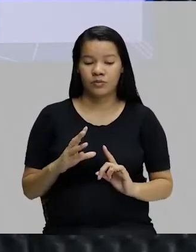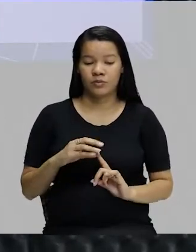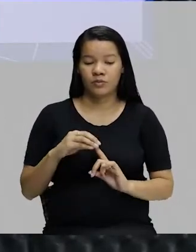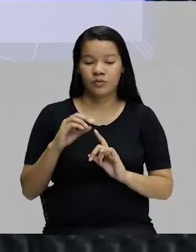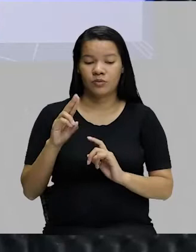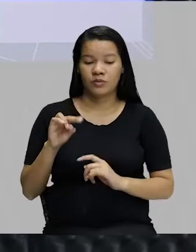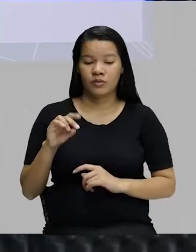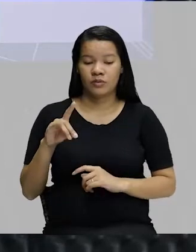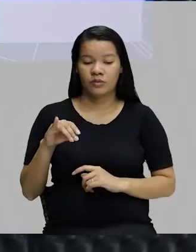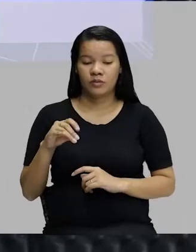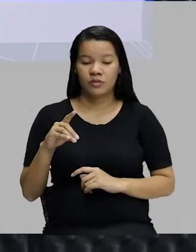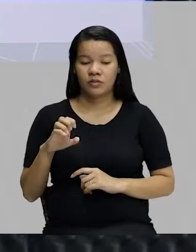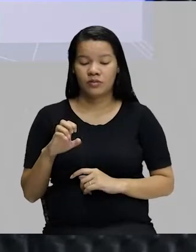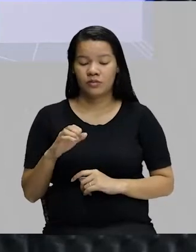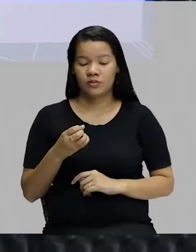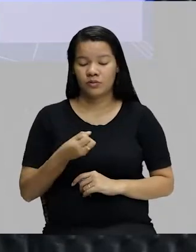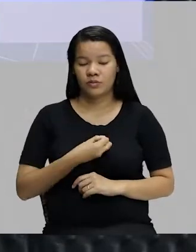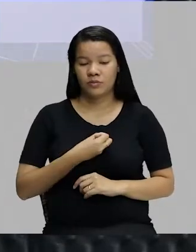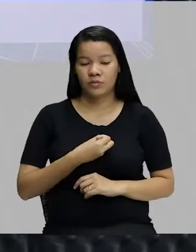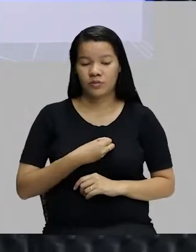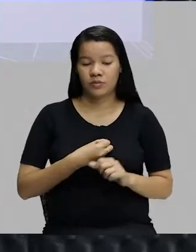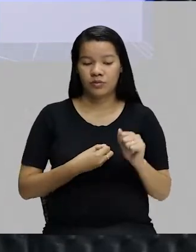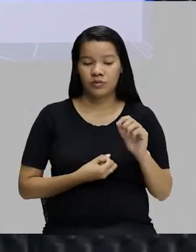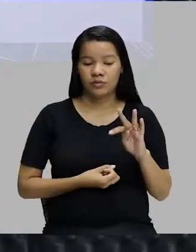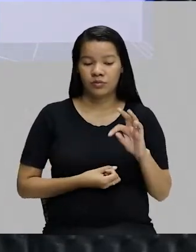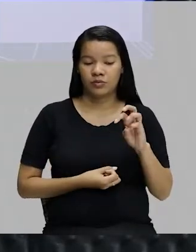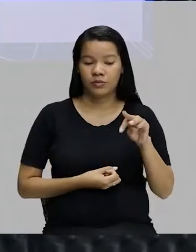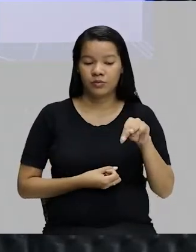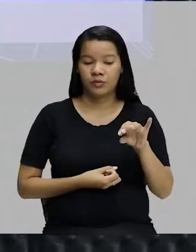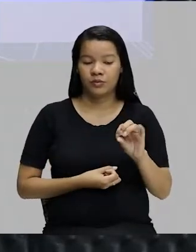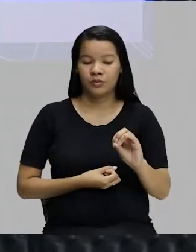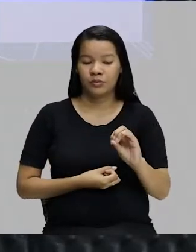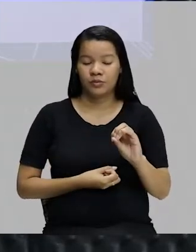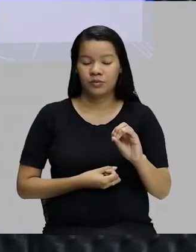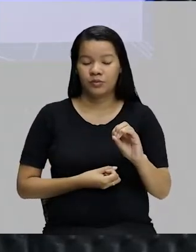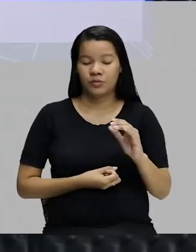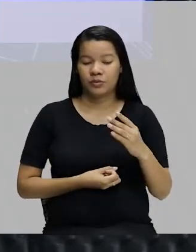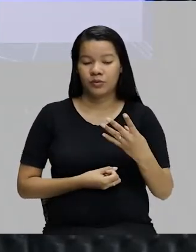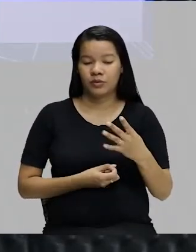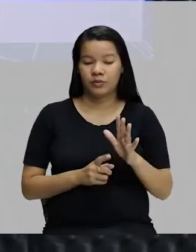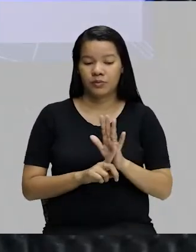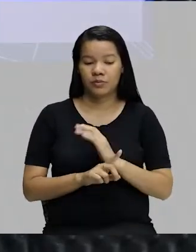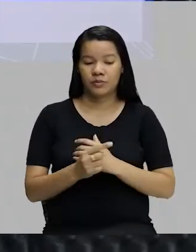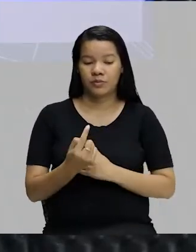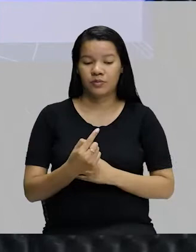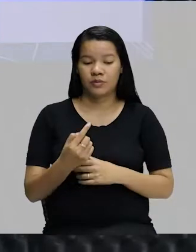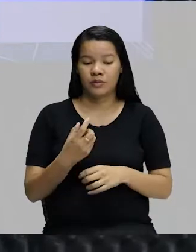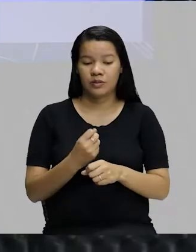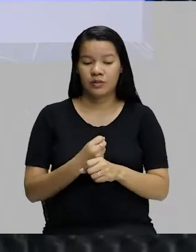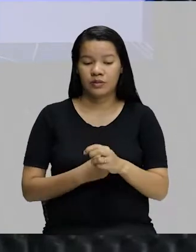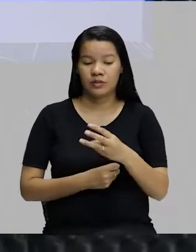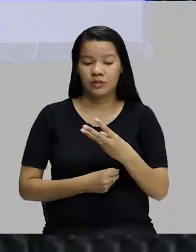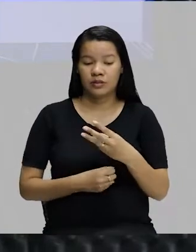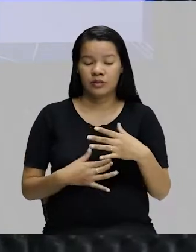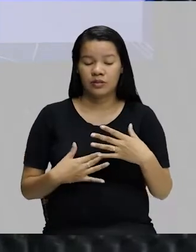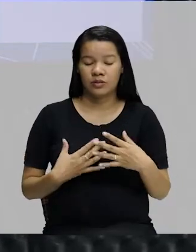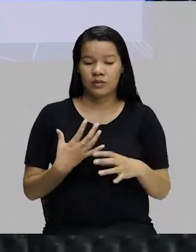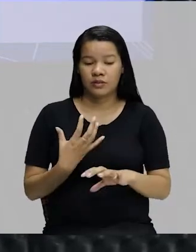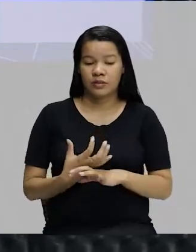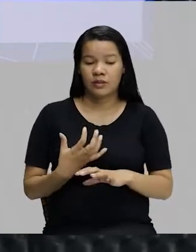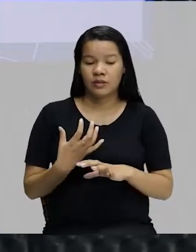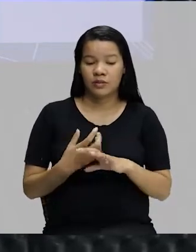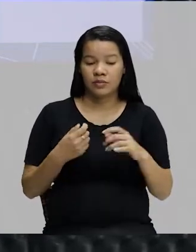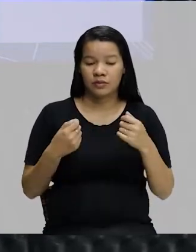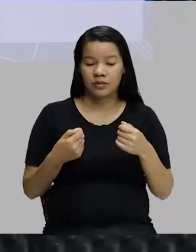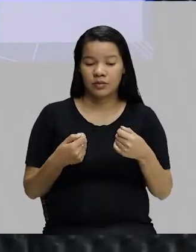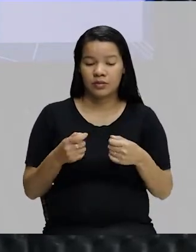número atômico. Então, 4 menos 1 vai dar o quê? 3. Então, essas cargas elas devem ser